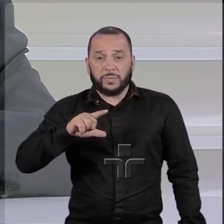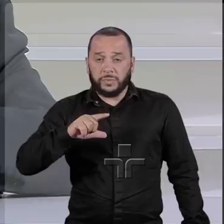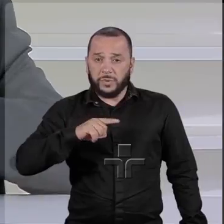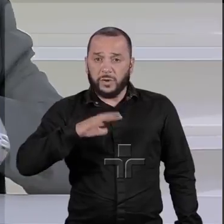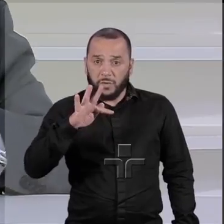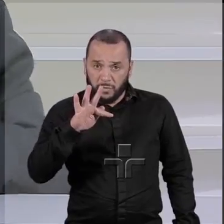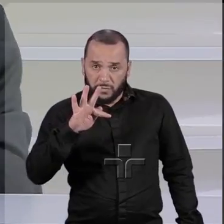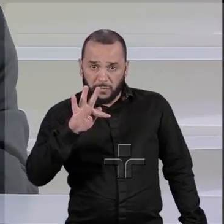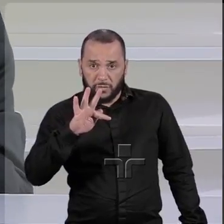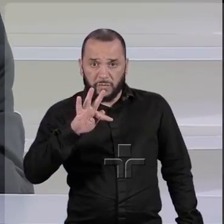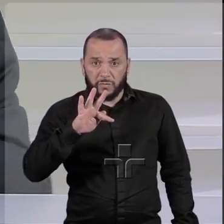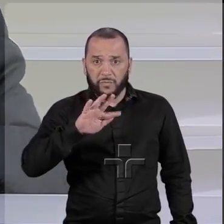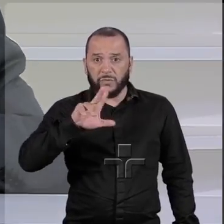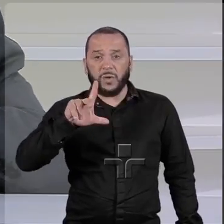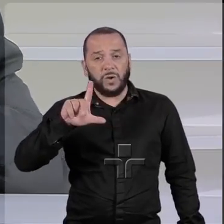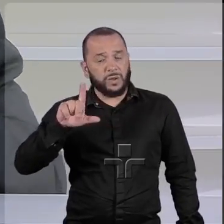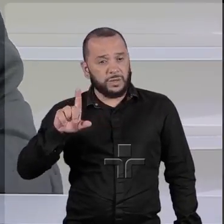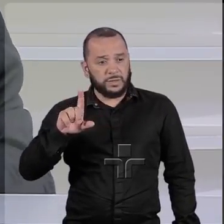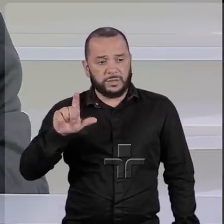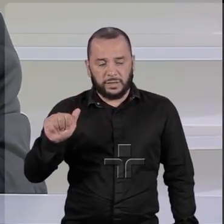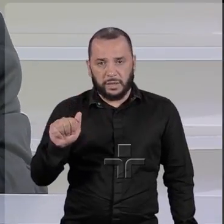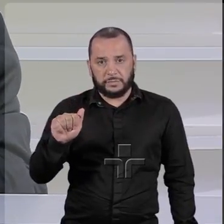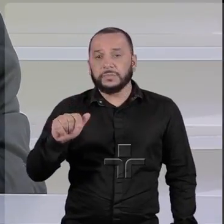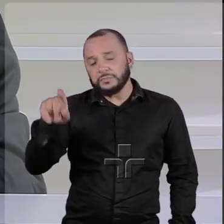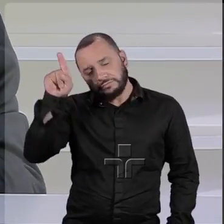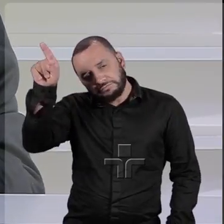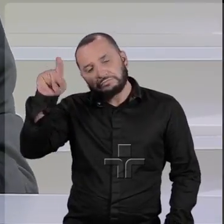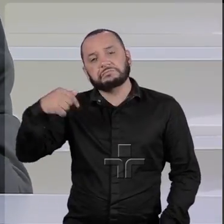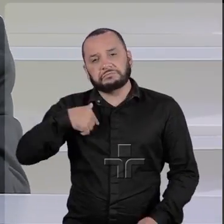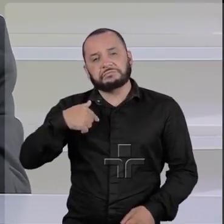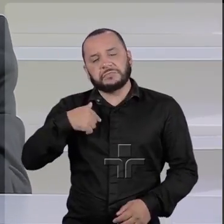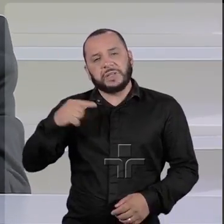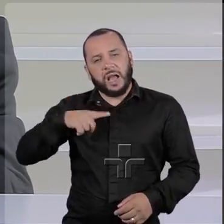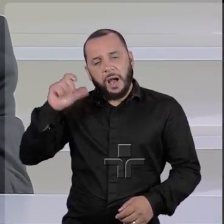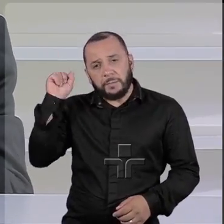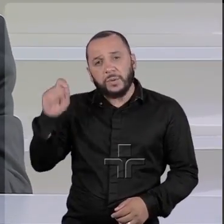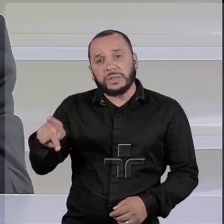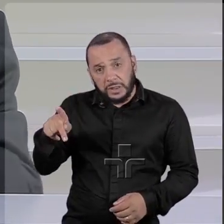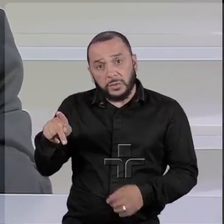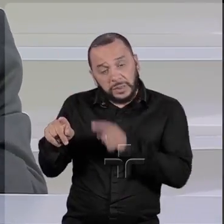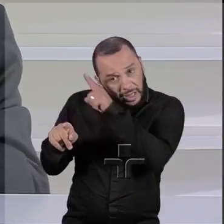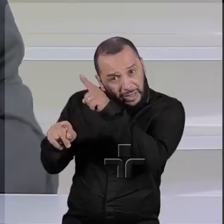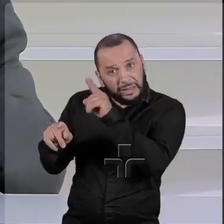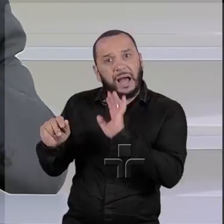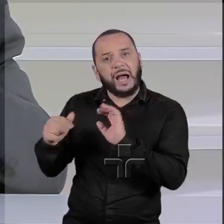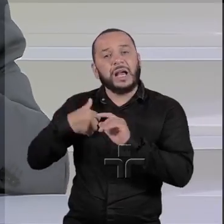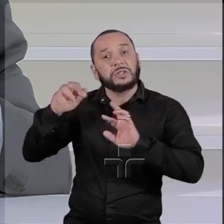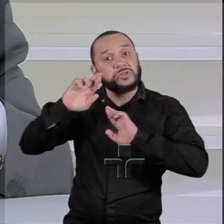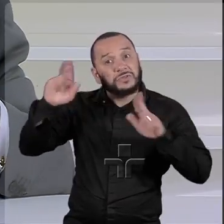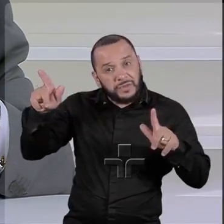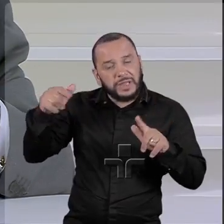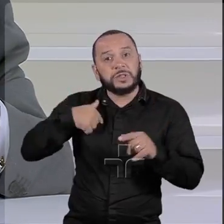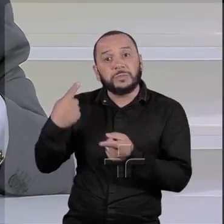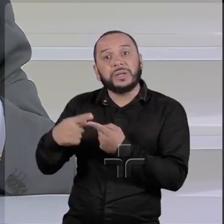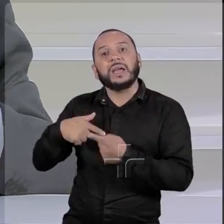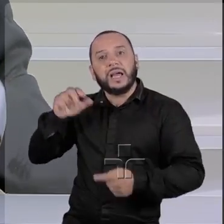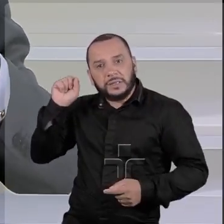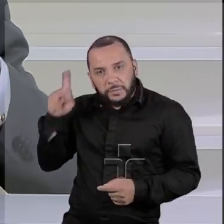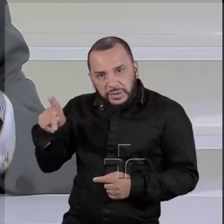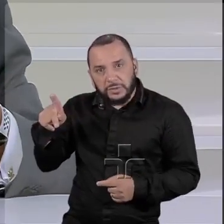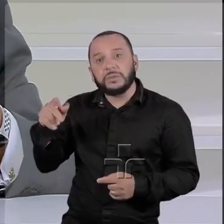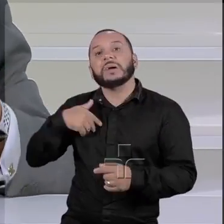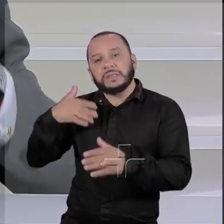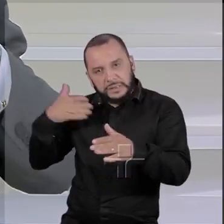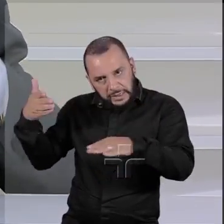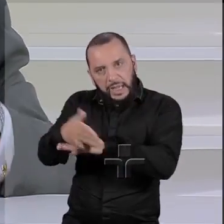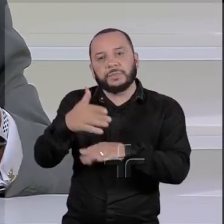de investimento. Portanto, a aposentadoria precoce dos militares tem uma vantagem adicional, que é colocar no mercado pessoas